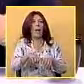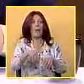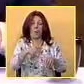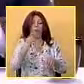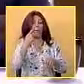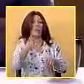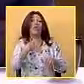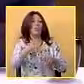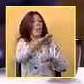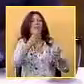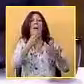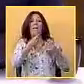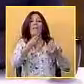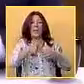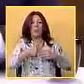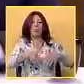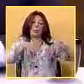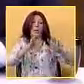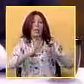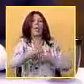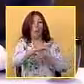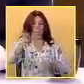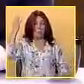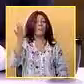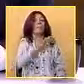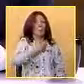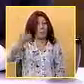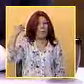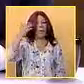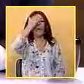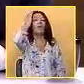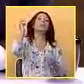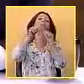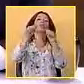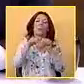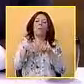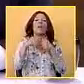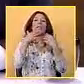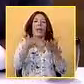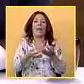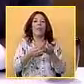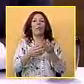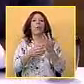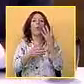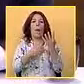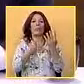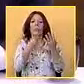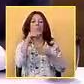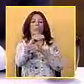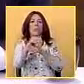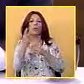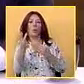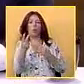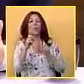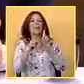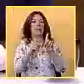a ver, estamos a ficar mais velhos na Europa. Antigamente o sistema dava 4, podiam alimentar 2,